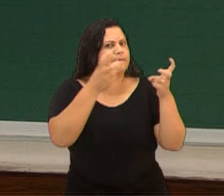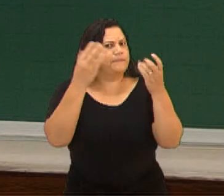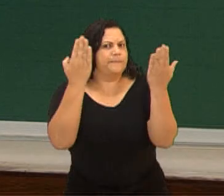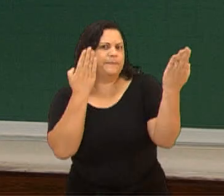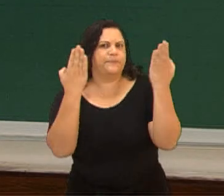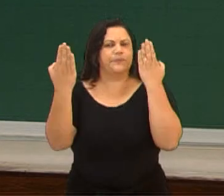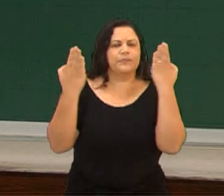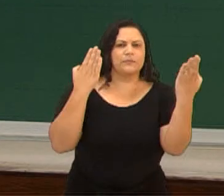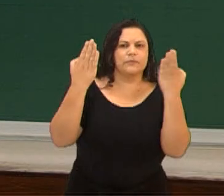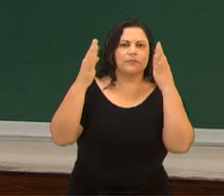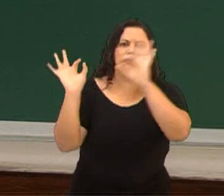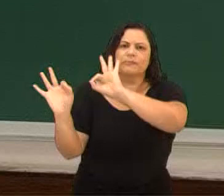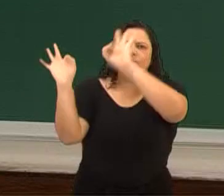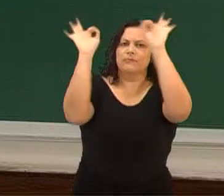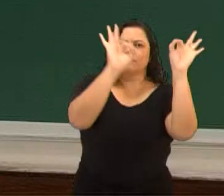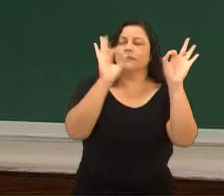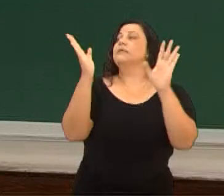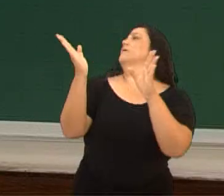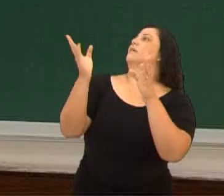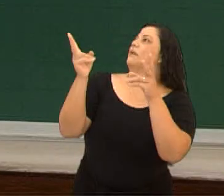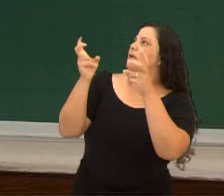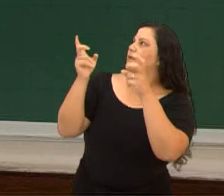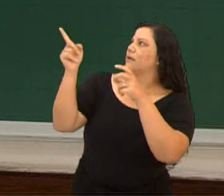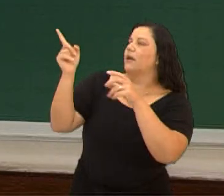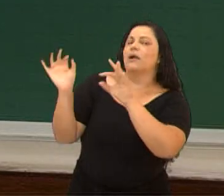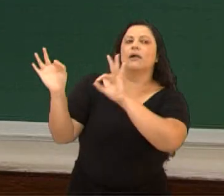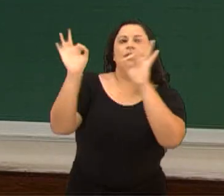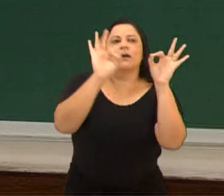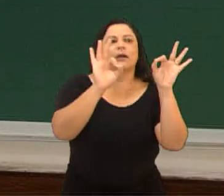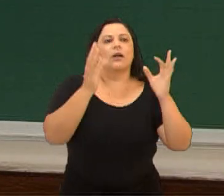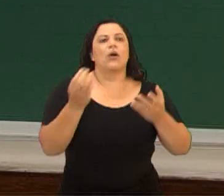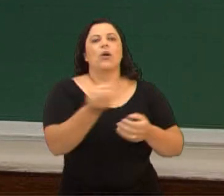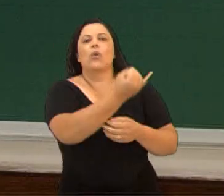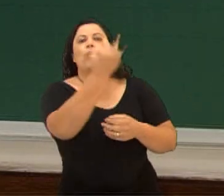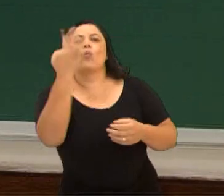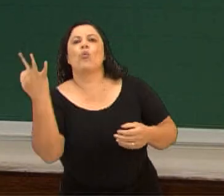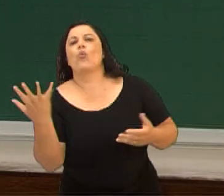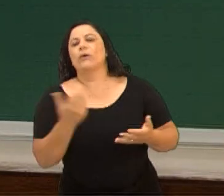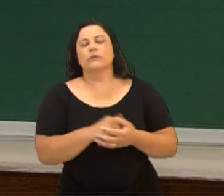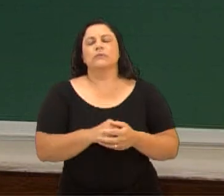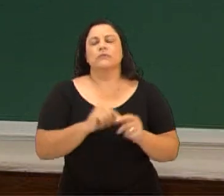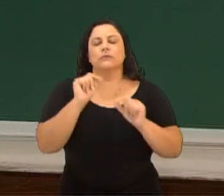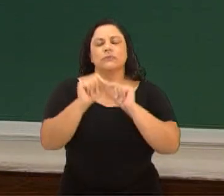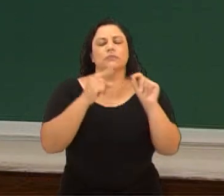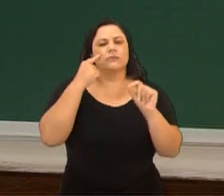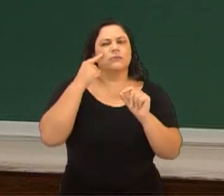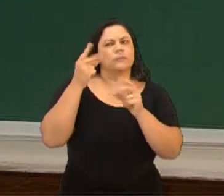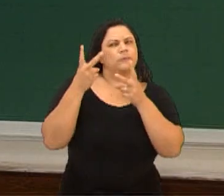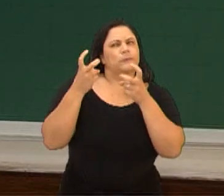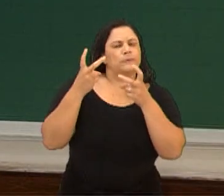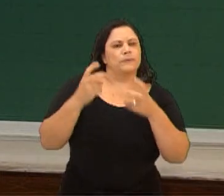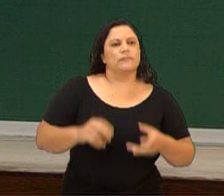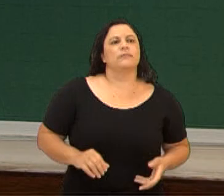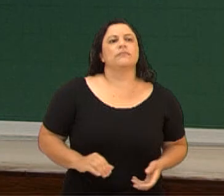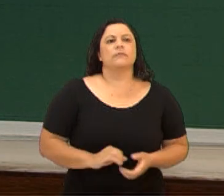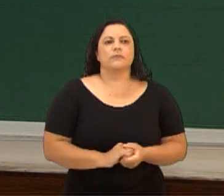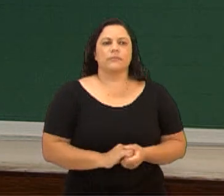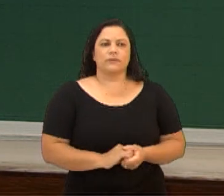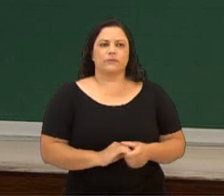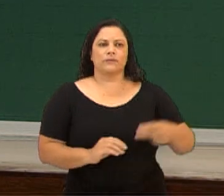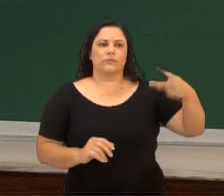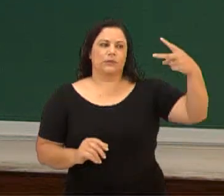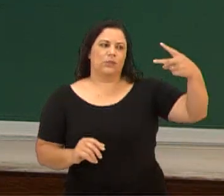Analisa, aquela figura é formada por quantas formas geométricas? Olhem aqui com a prof, ó.